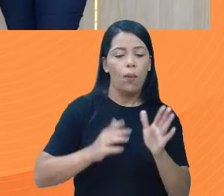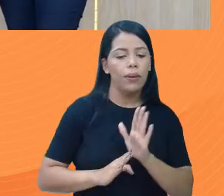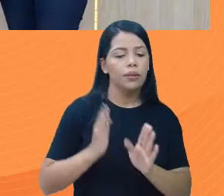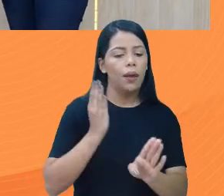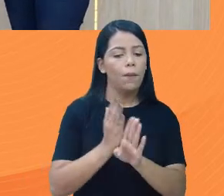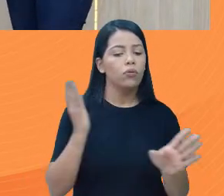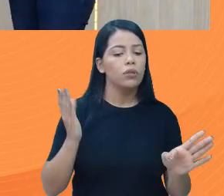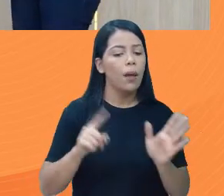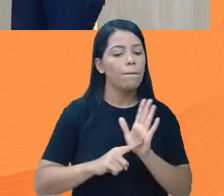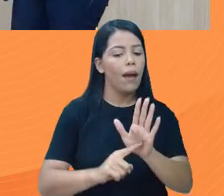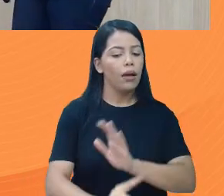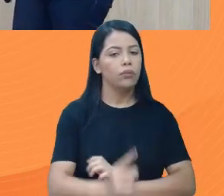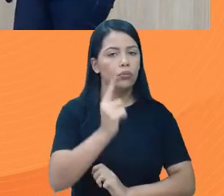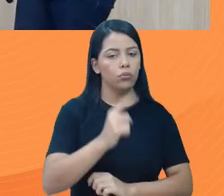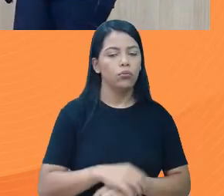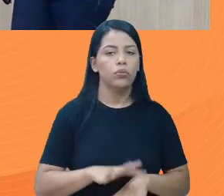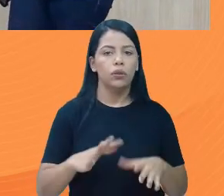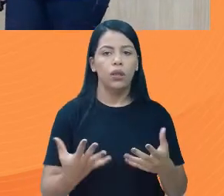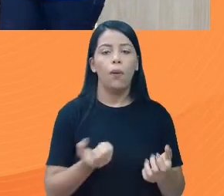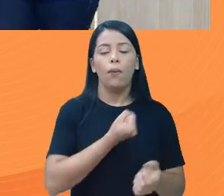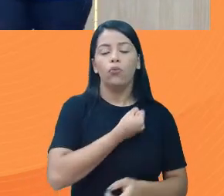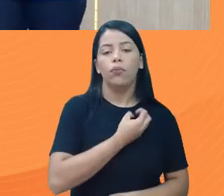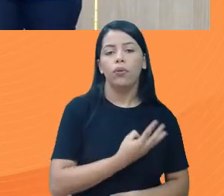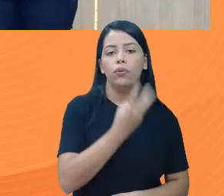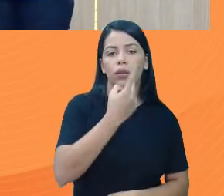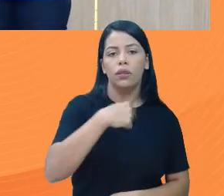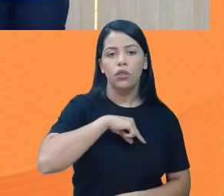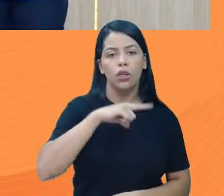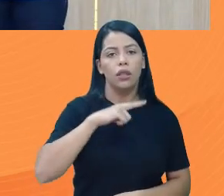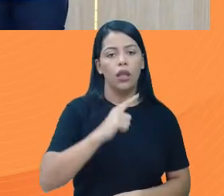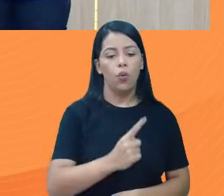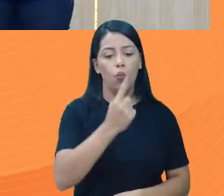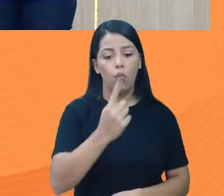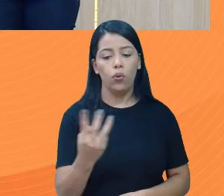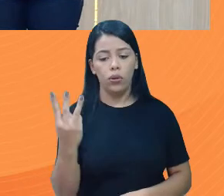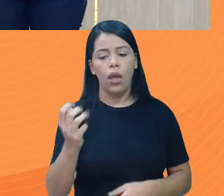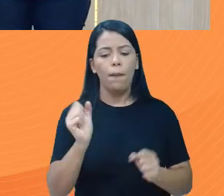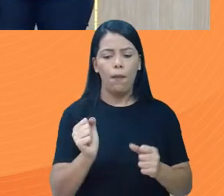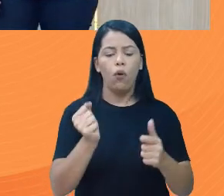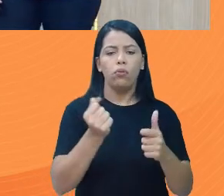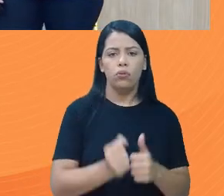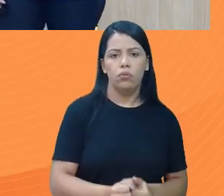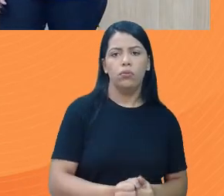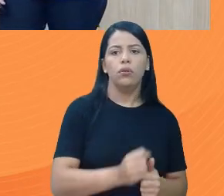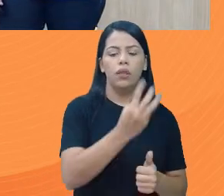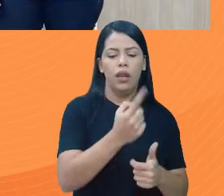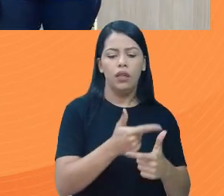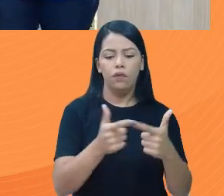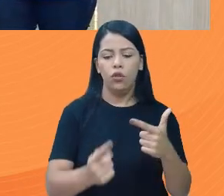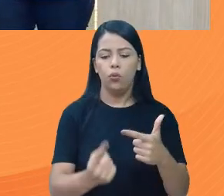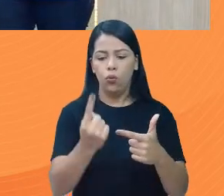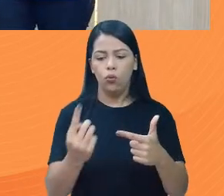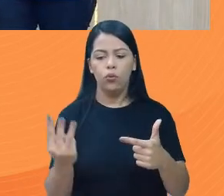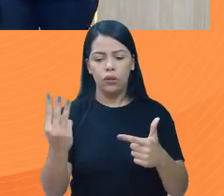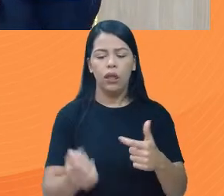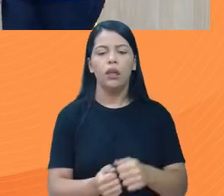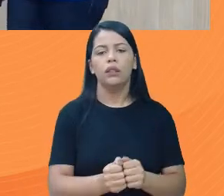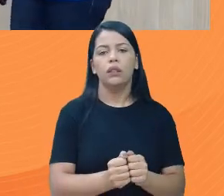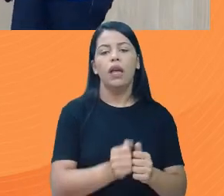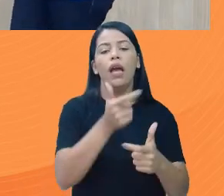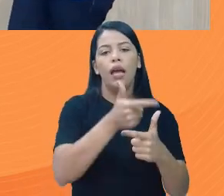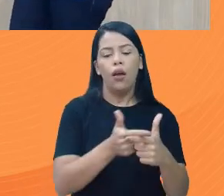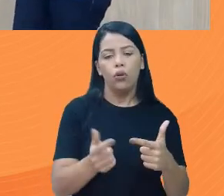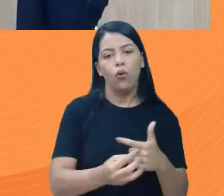divisor. Para o número 3, a gente vai ter o 1 e o 3. Eu posso dividir para 1, exato, e para 3, exato